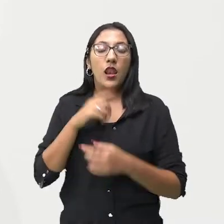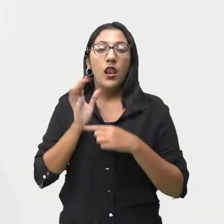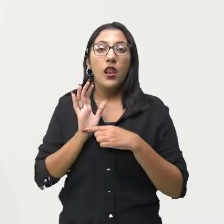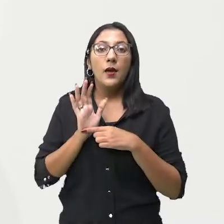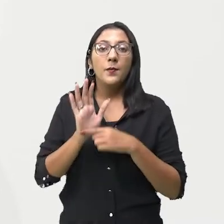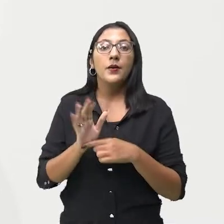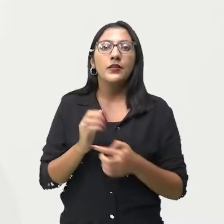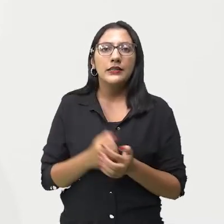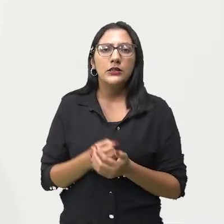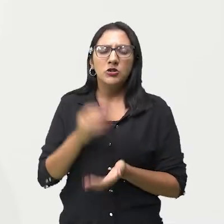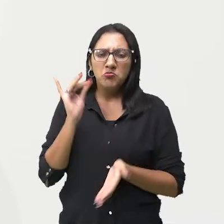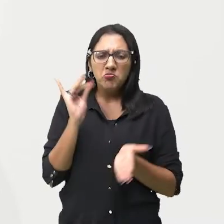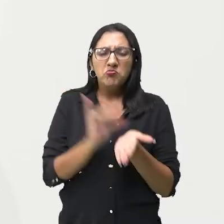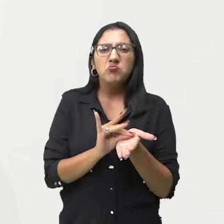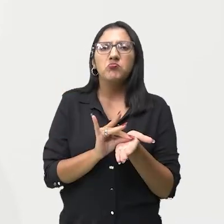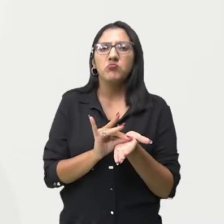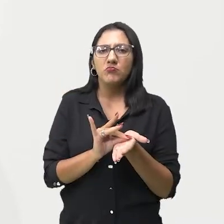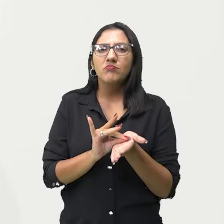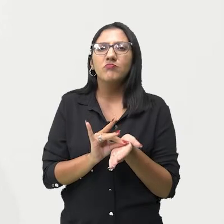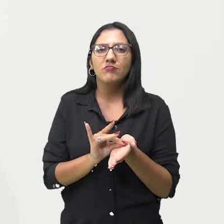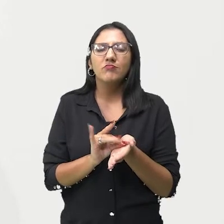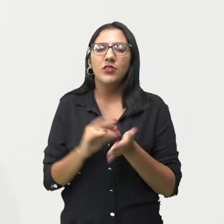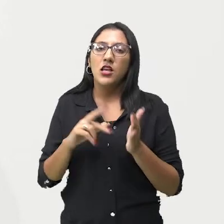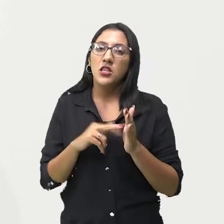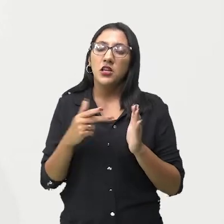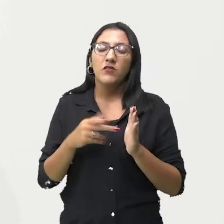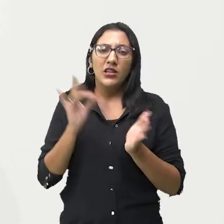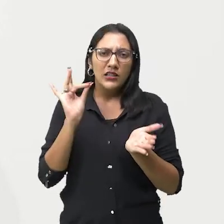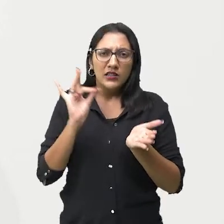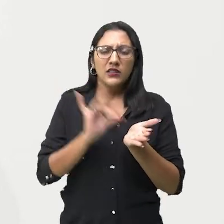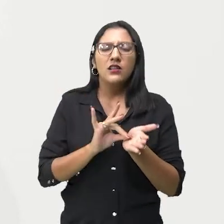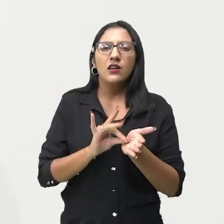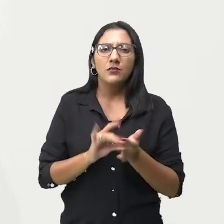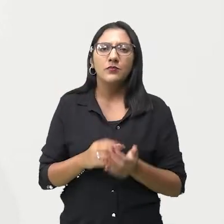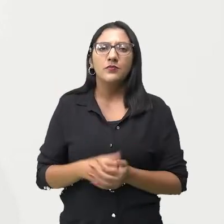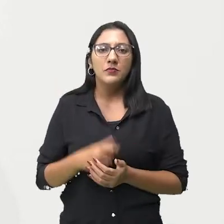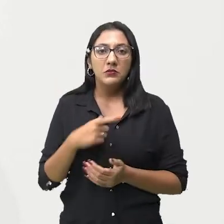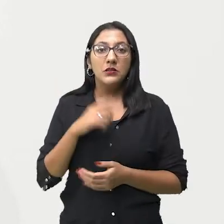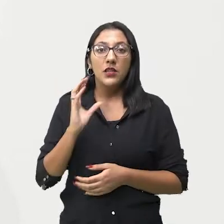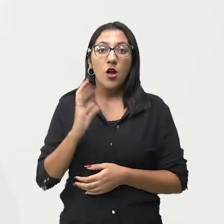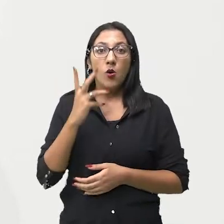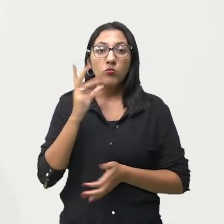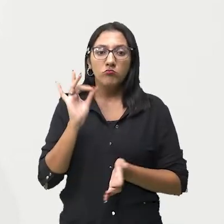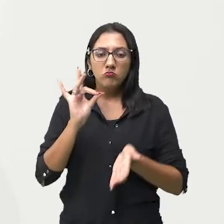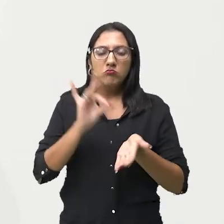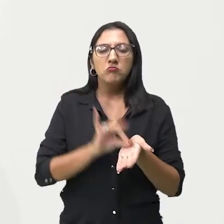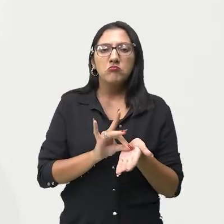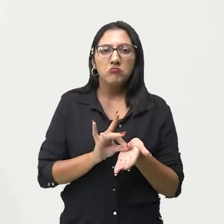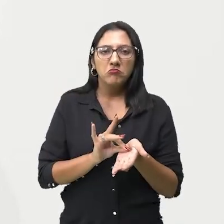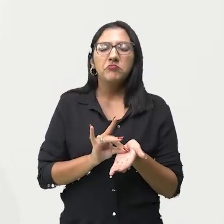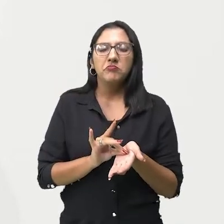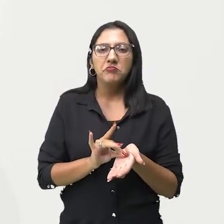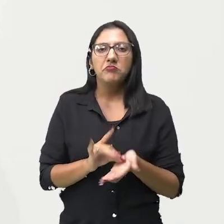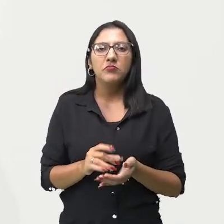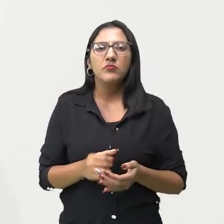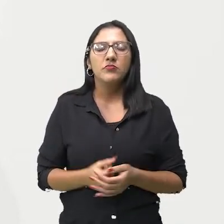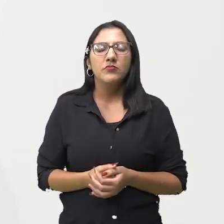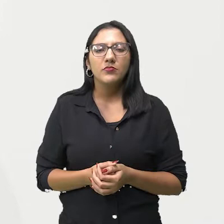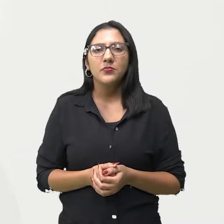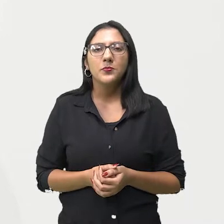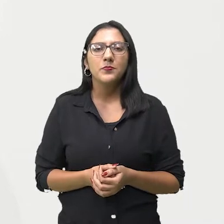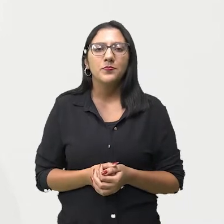expressa certezas, né? Então, são coisas certas que efetivamente